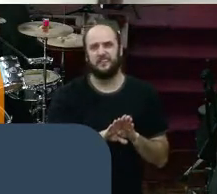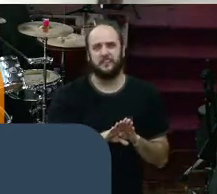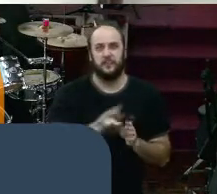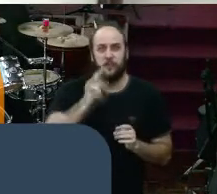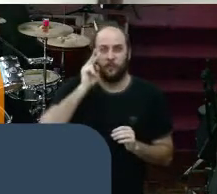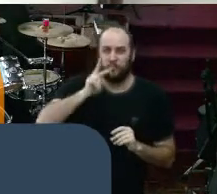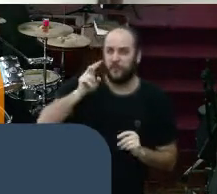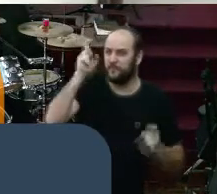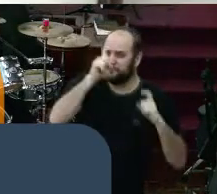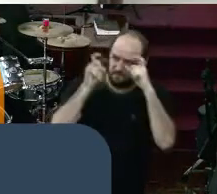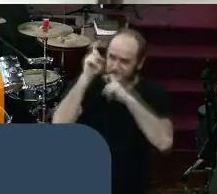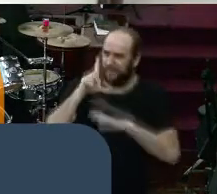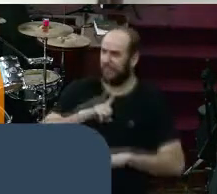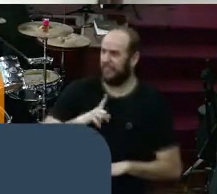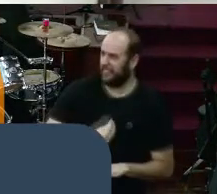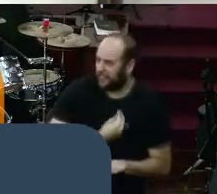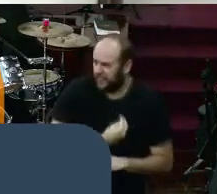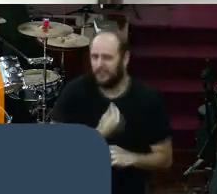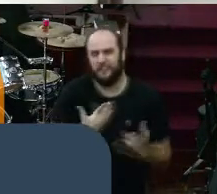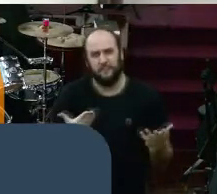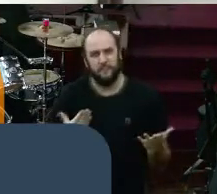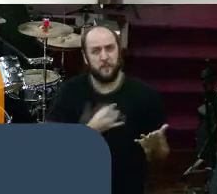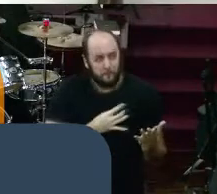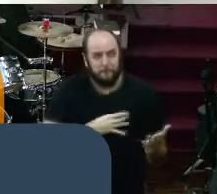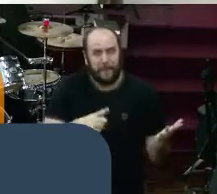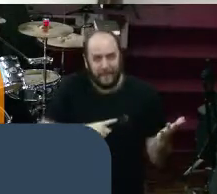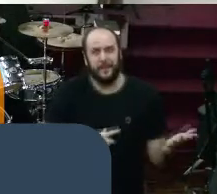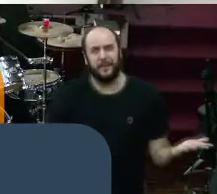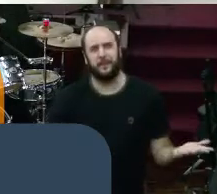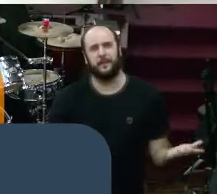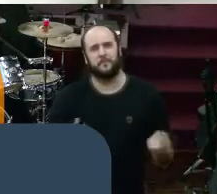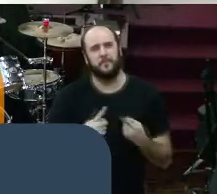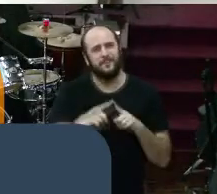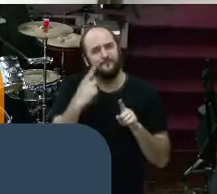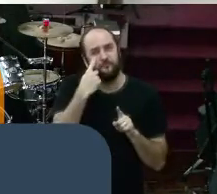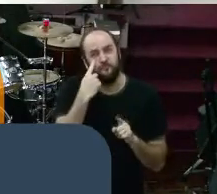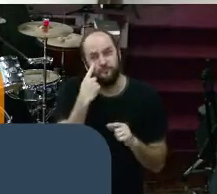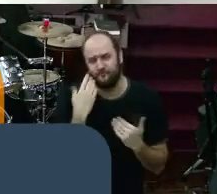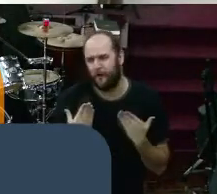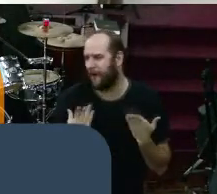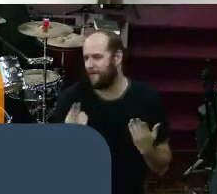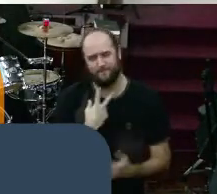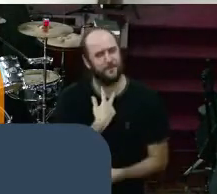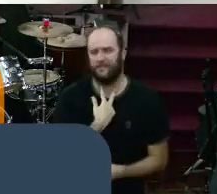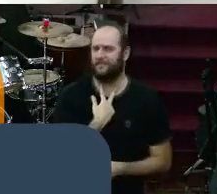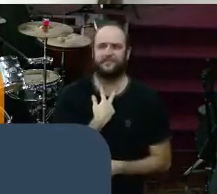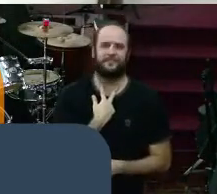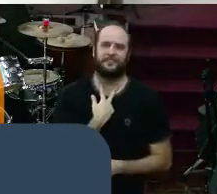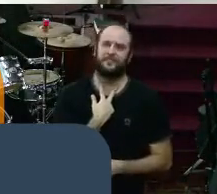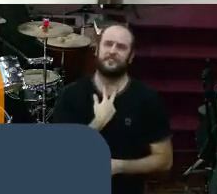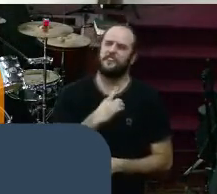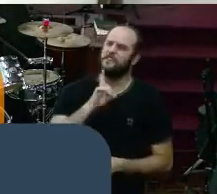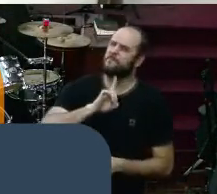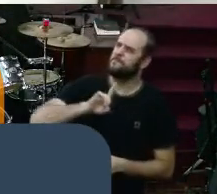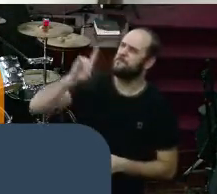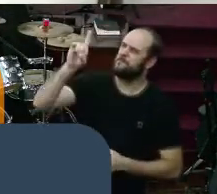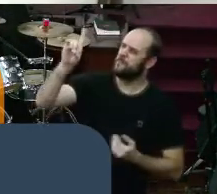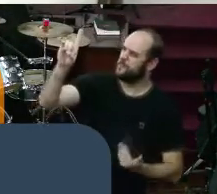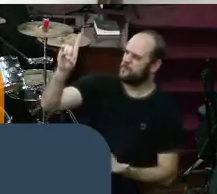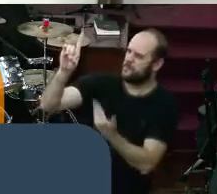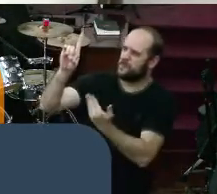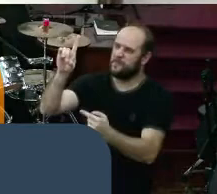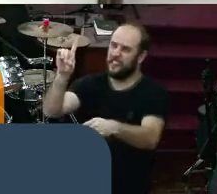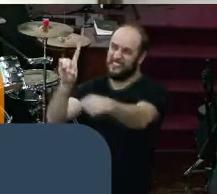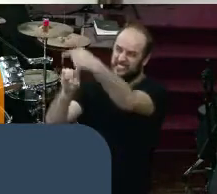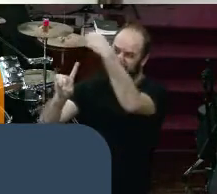algumas preocupações, temos alguns medos, mas não duvide, o Altíssimo, o Santo, o Majestoso,